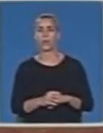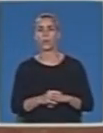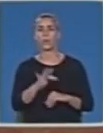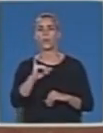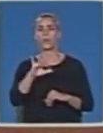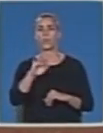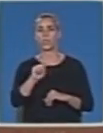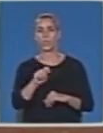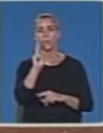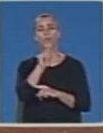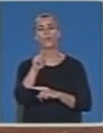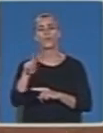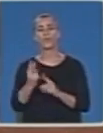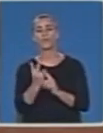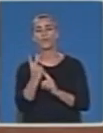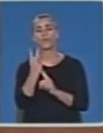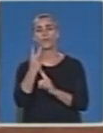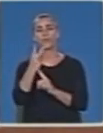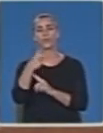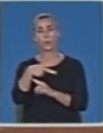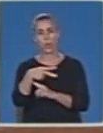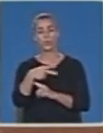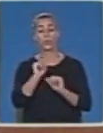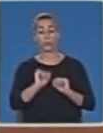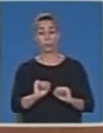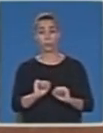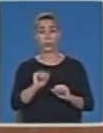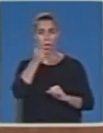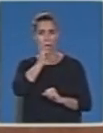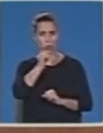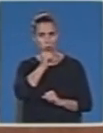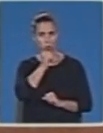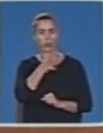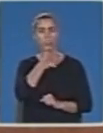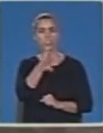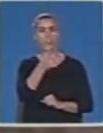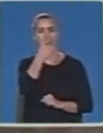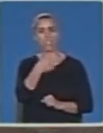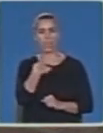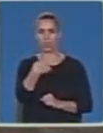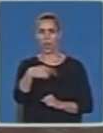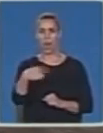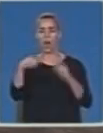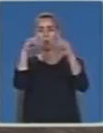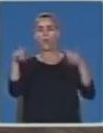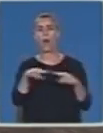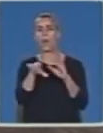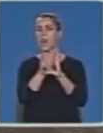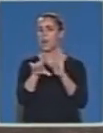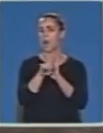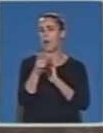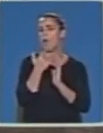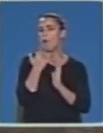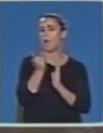Filipe Gomes visitou os viveiros de Santa Luzia, onde se reproduzem plantas endémicas, e considerou que existem lacunas no atual quadro legal que não permitem